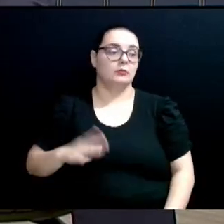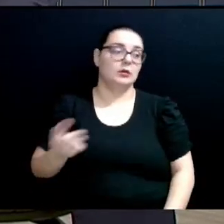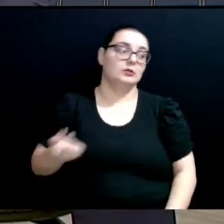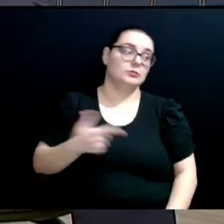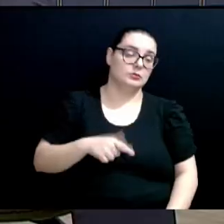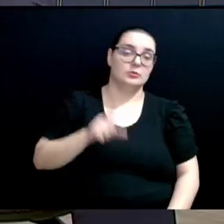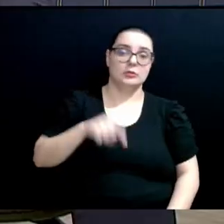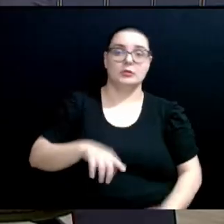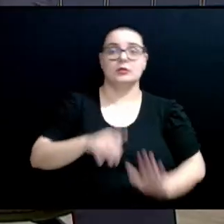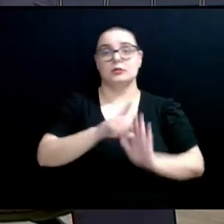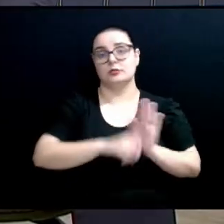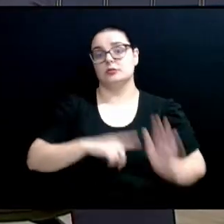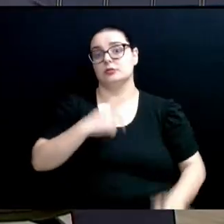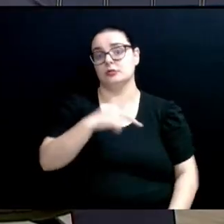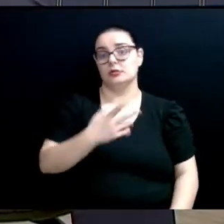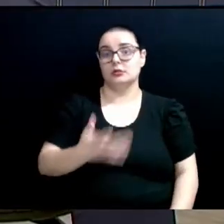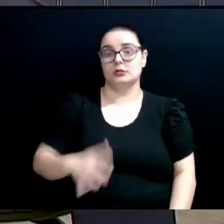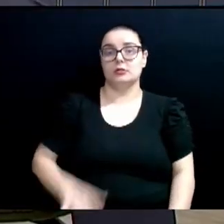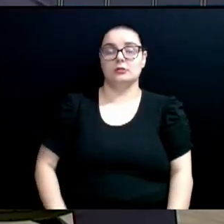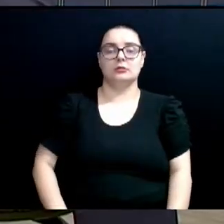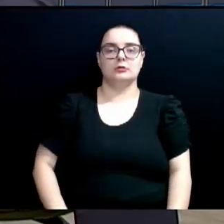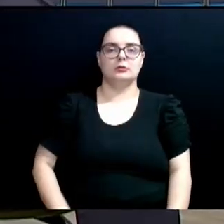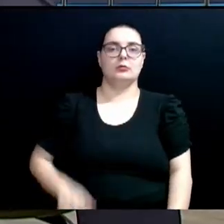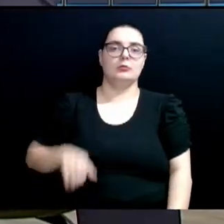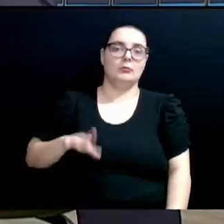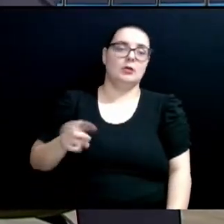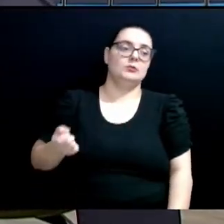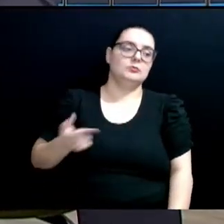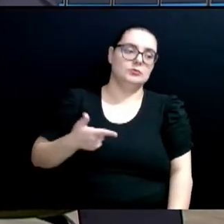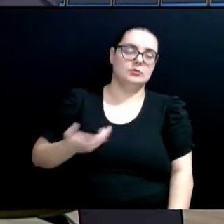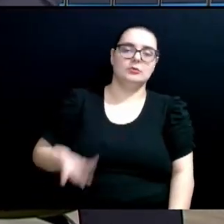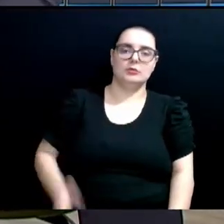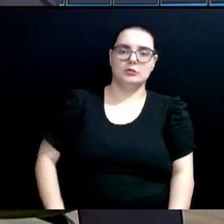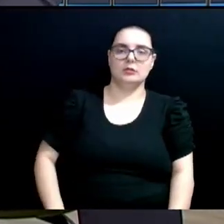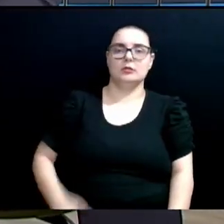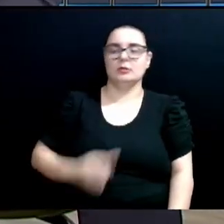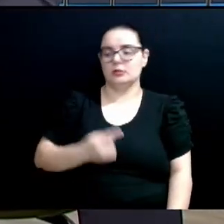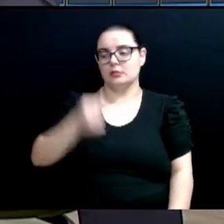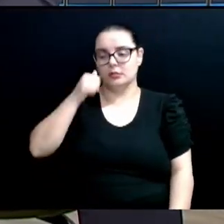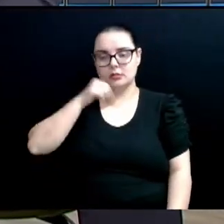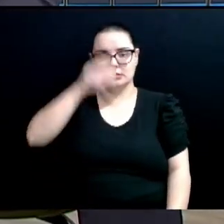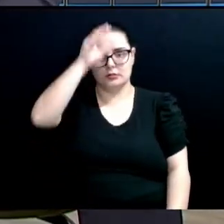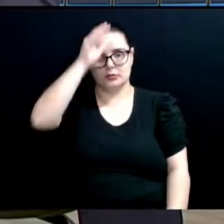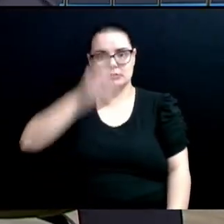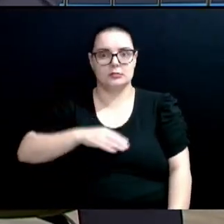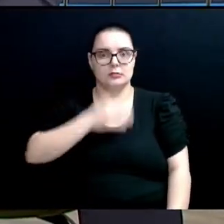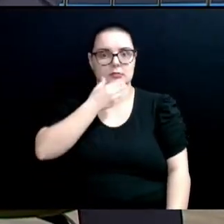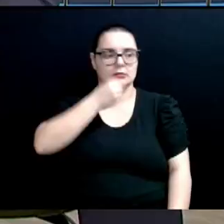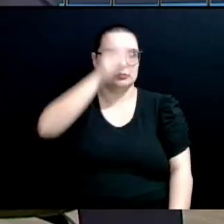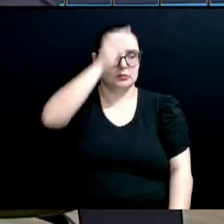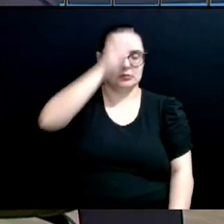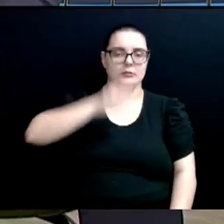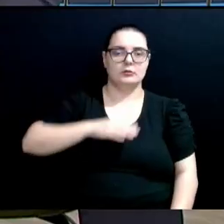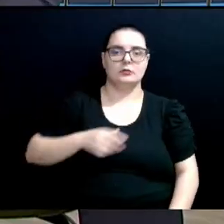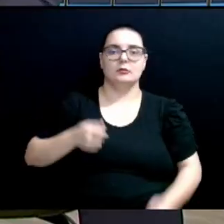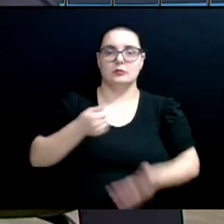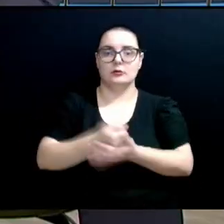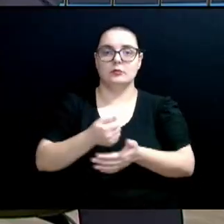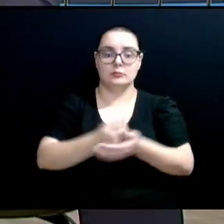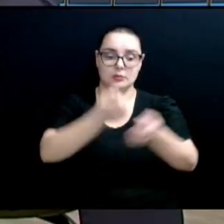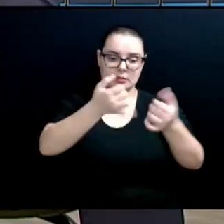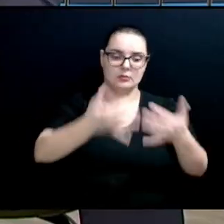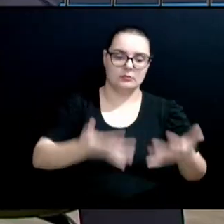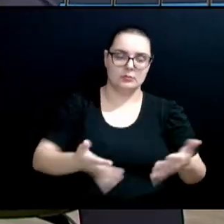dele, além daquilo que cada cidadão, cidadã tem a obrigação de prestar contas, né? Então